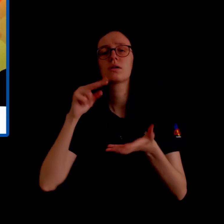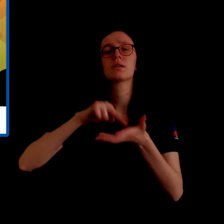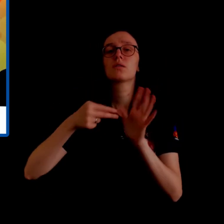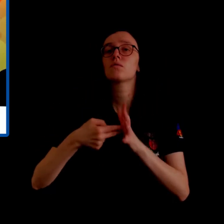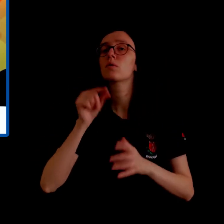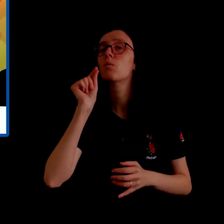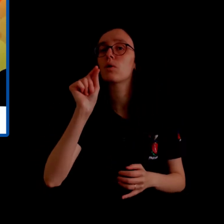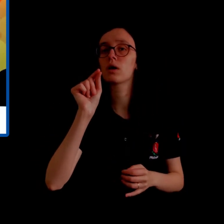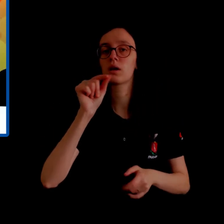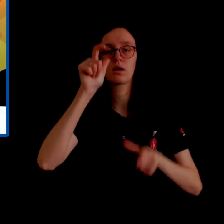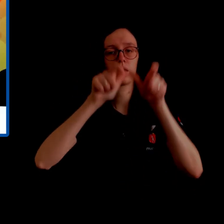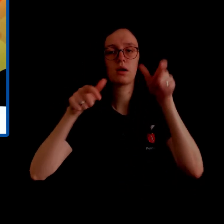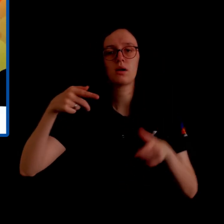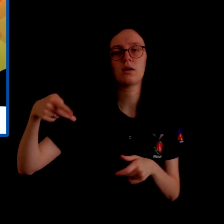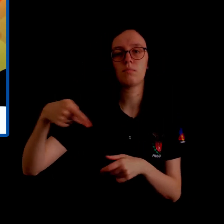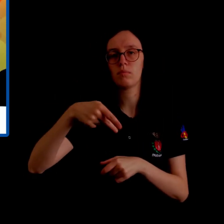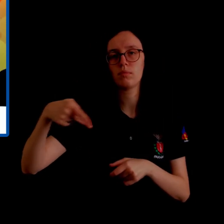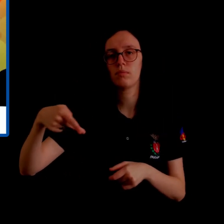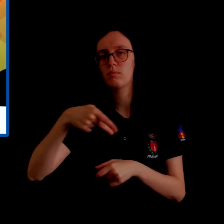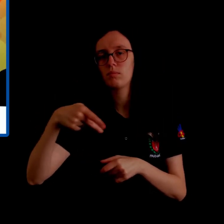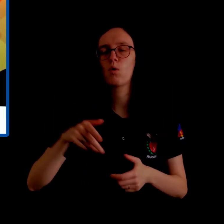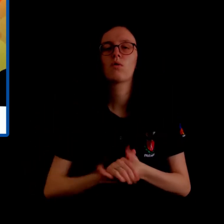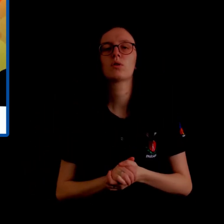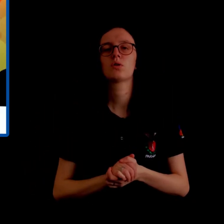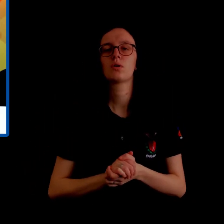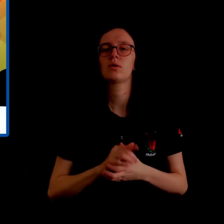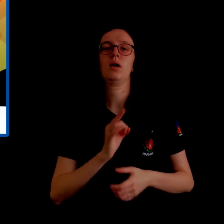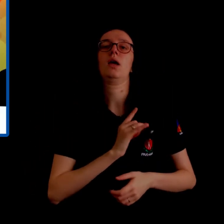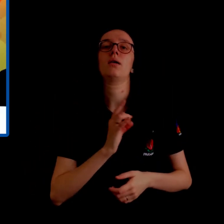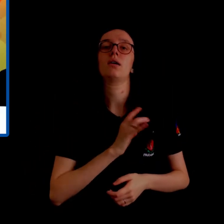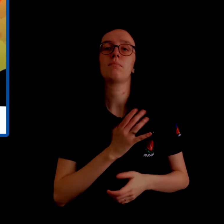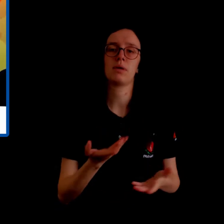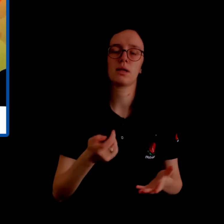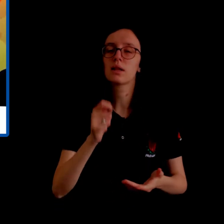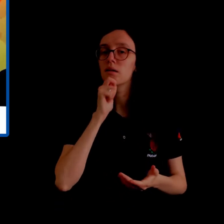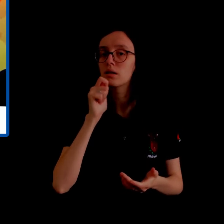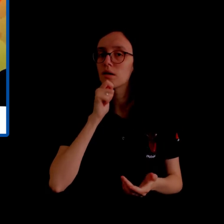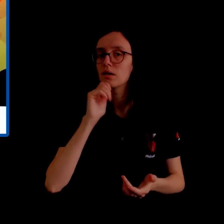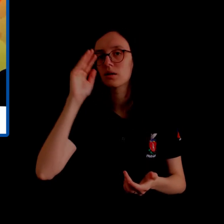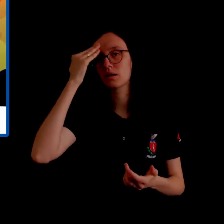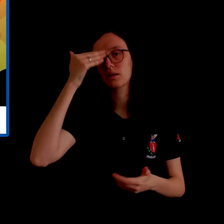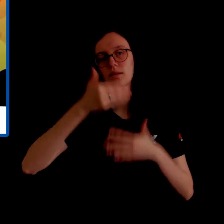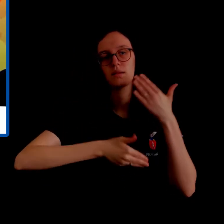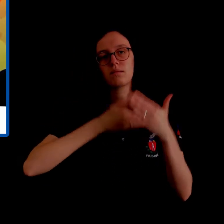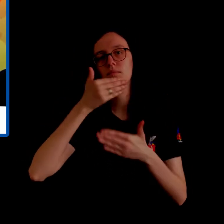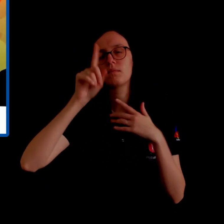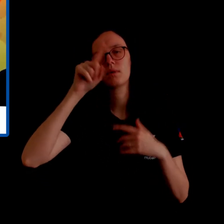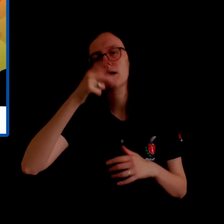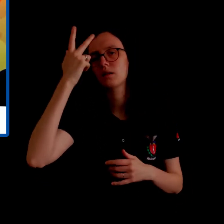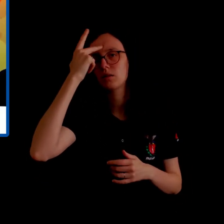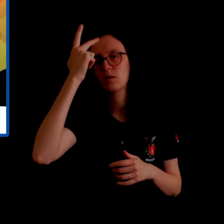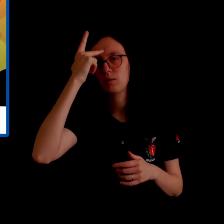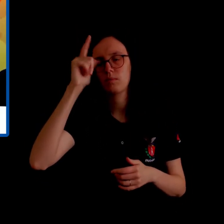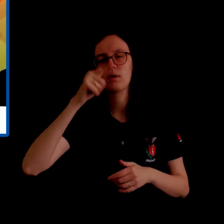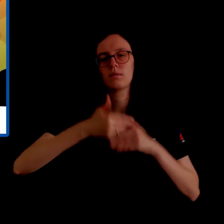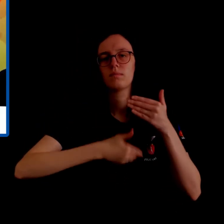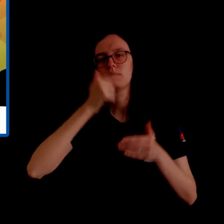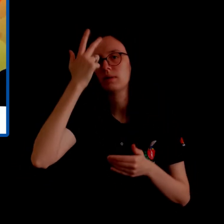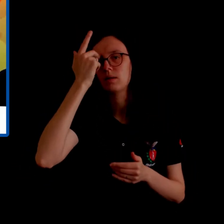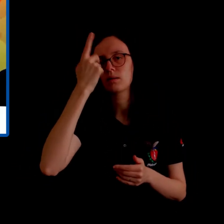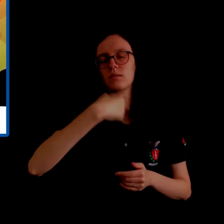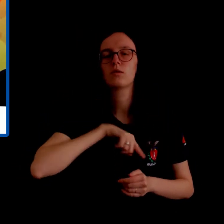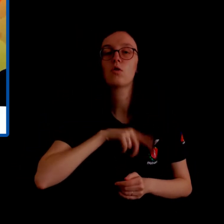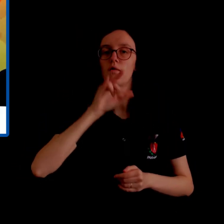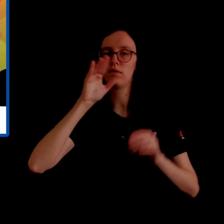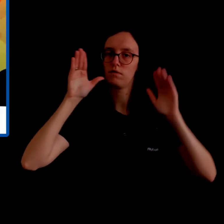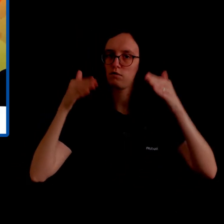significa que os professores, eles estão com medo, eles ainda não entenderam o processo. Isso é normal, é natural, e nós vamos trabalhar